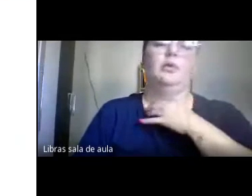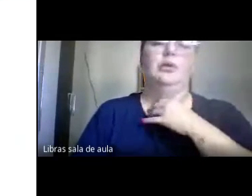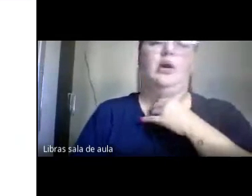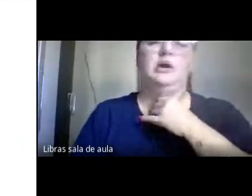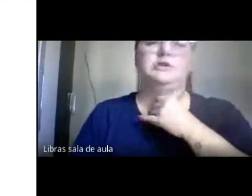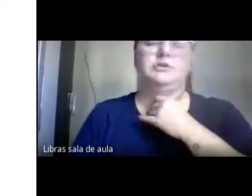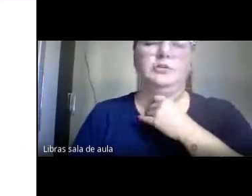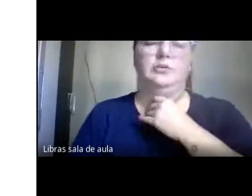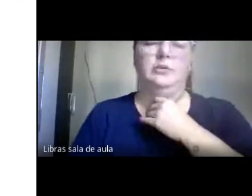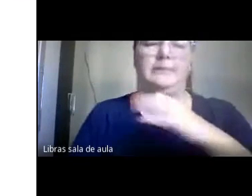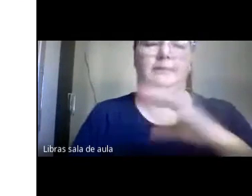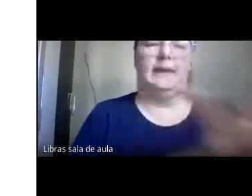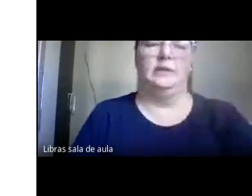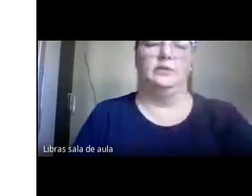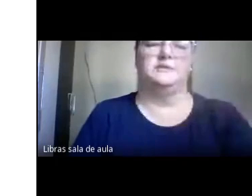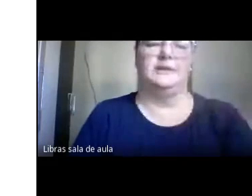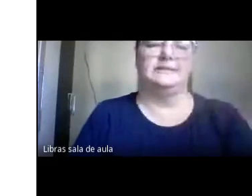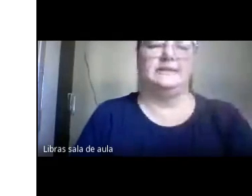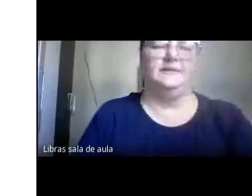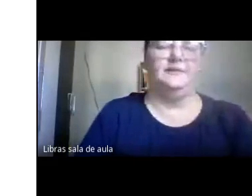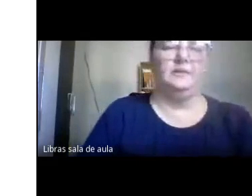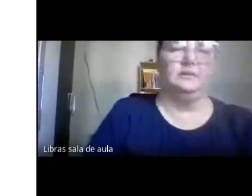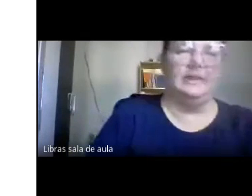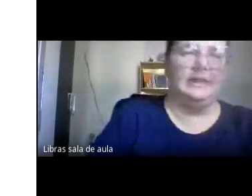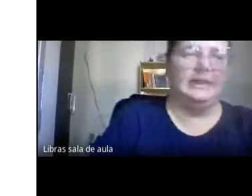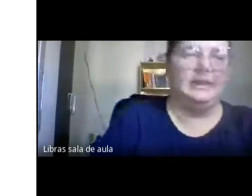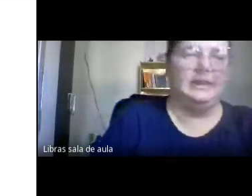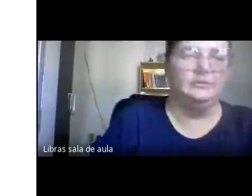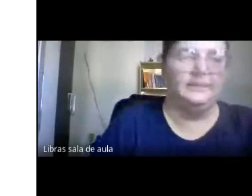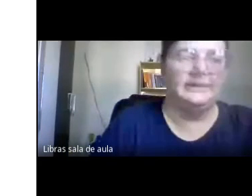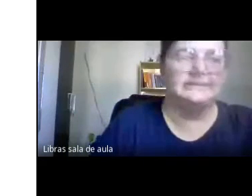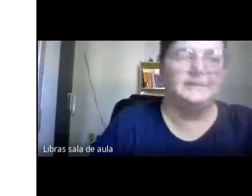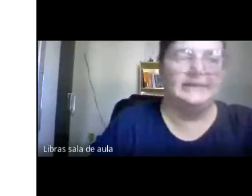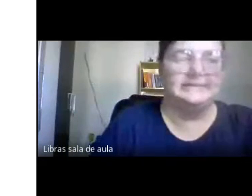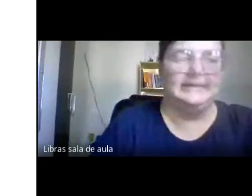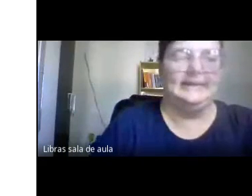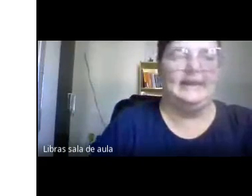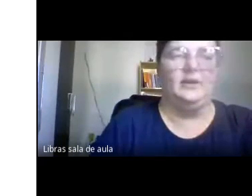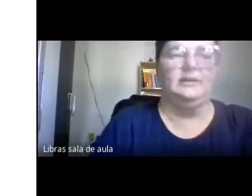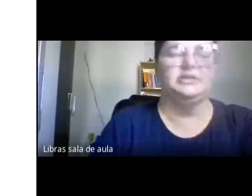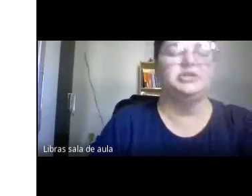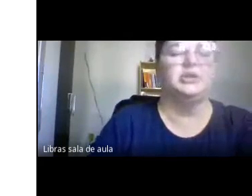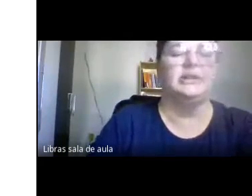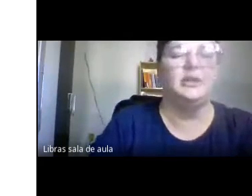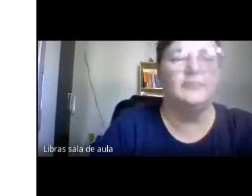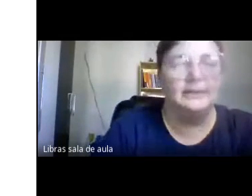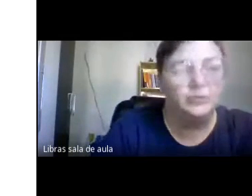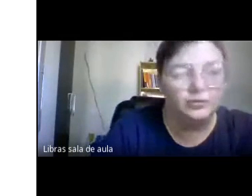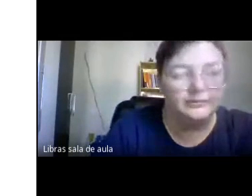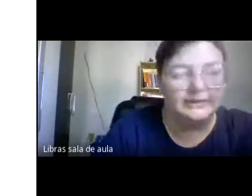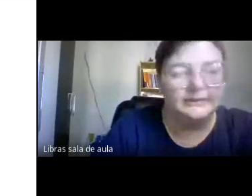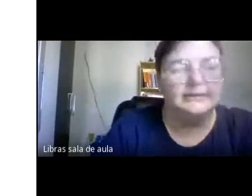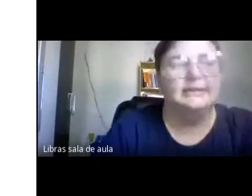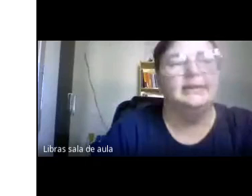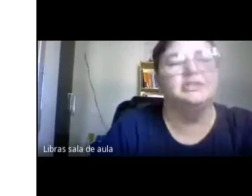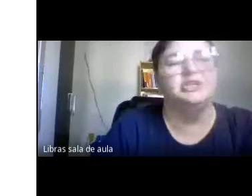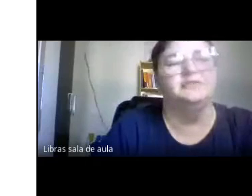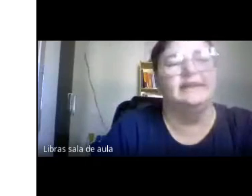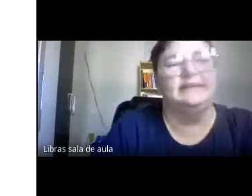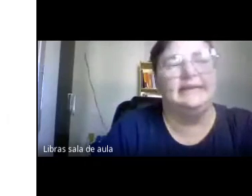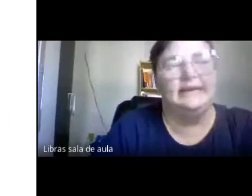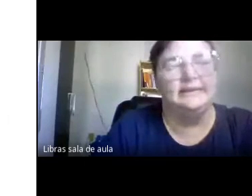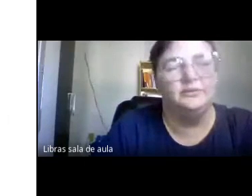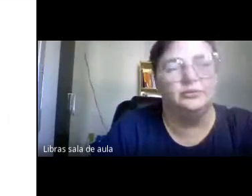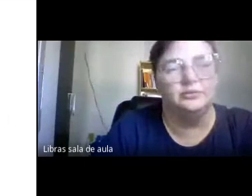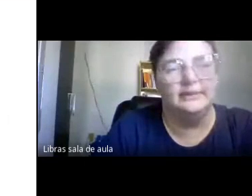Como o nosso e-mail específico do Libras para a sala de aula, a gente só tem uma turma. A gente